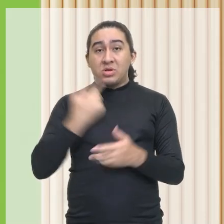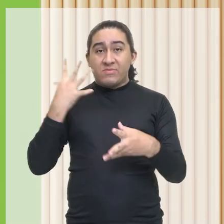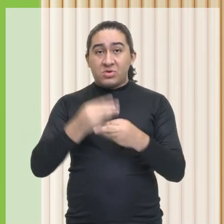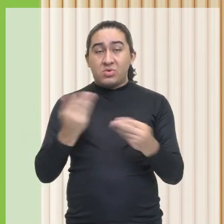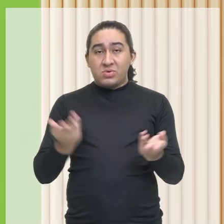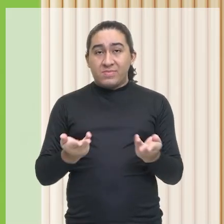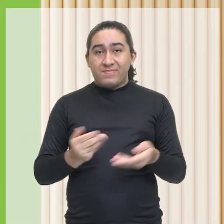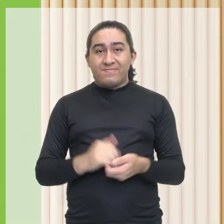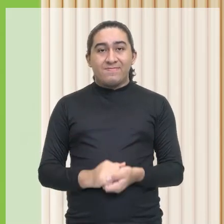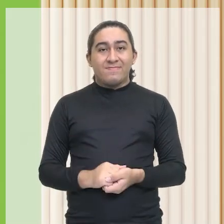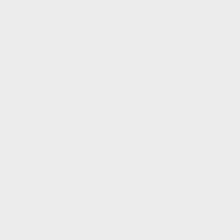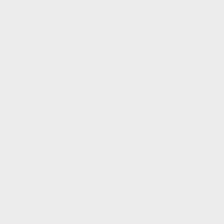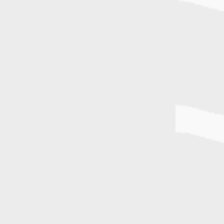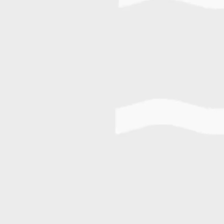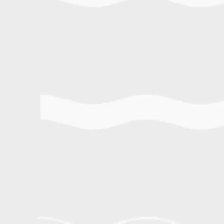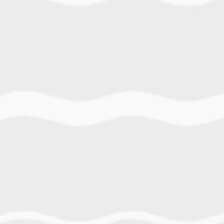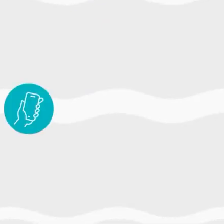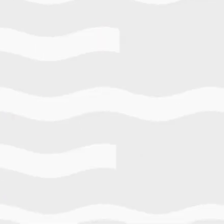aula de hoje.